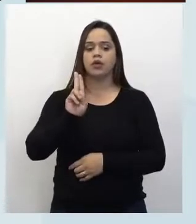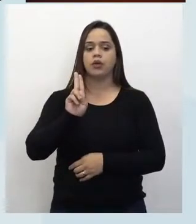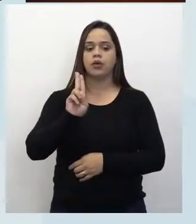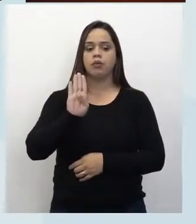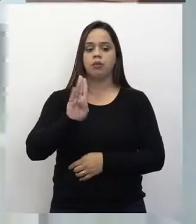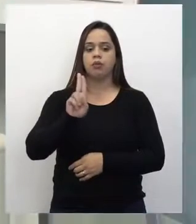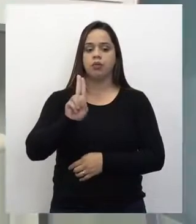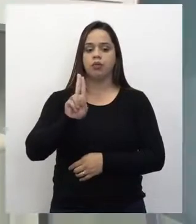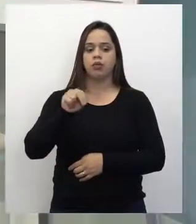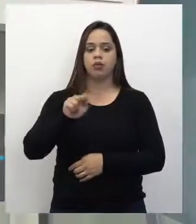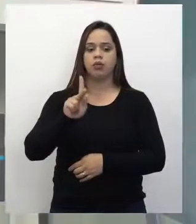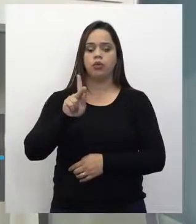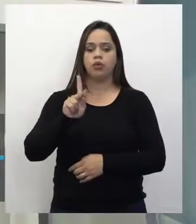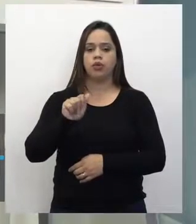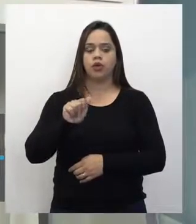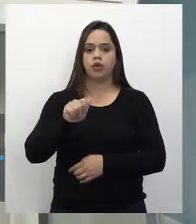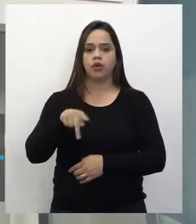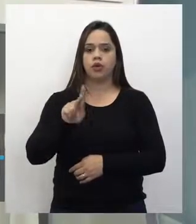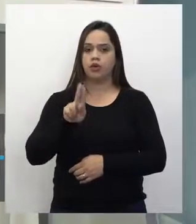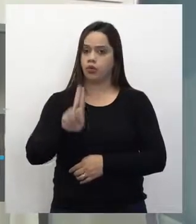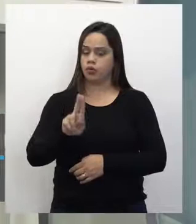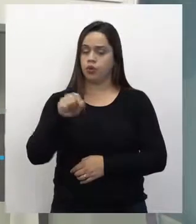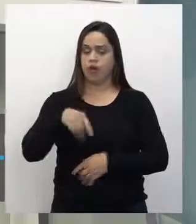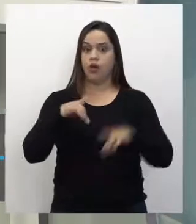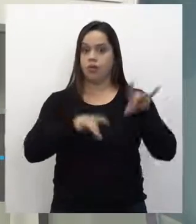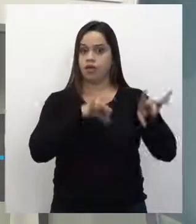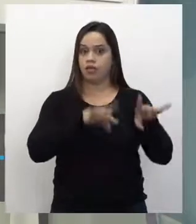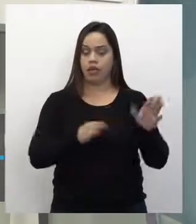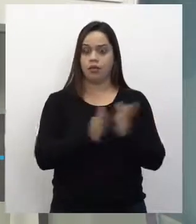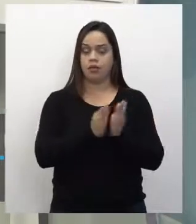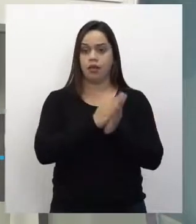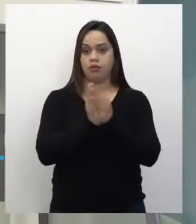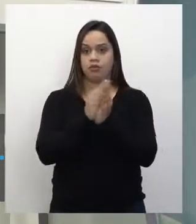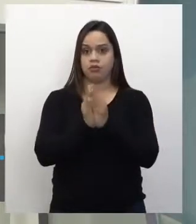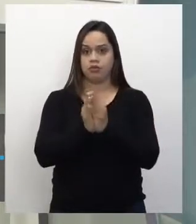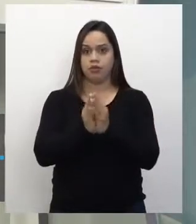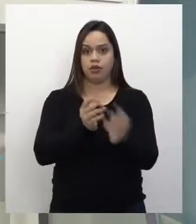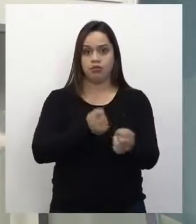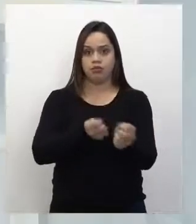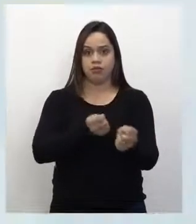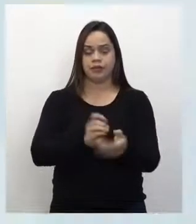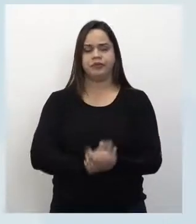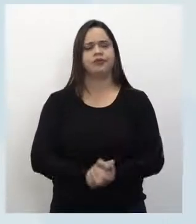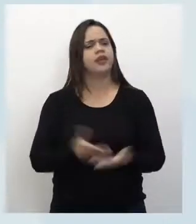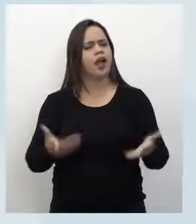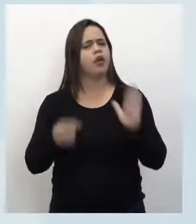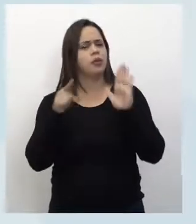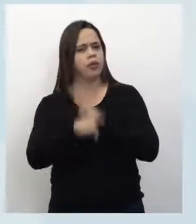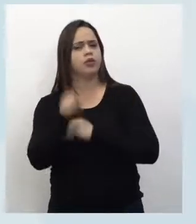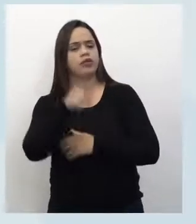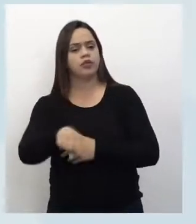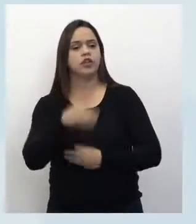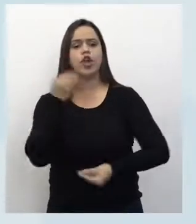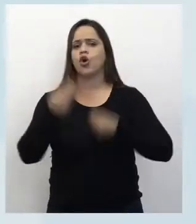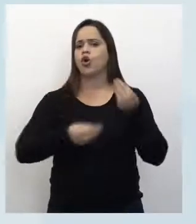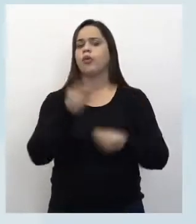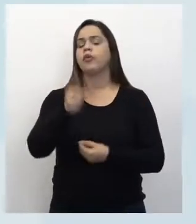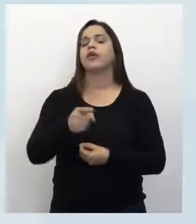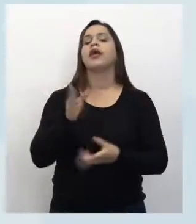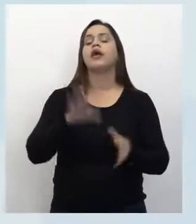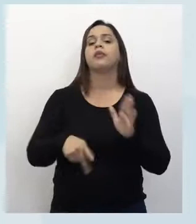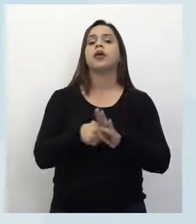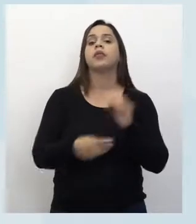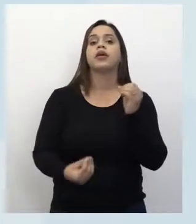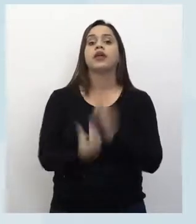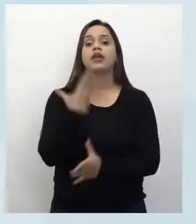de bonecos. Agora mais uma interação pelo chat, turma. Para você, como é a criação de um boneco ou